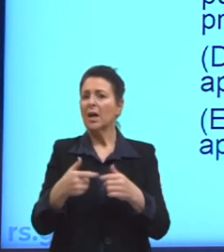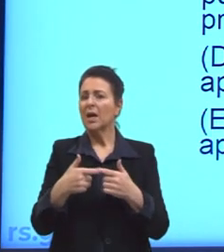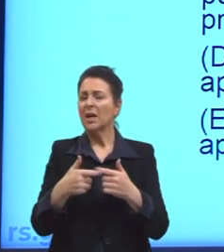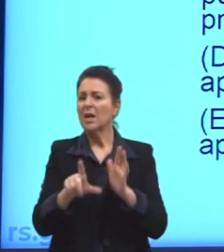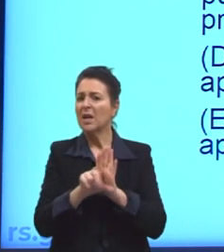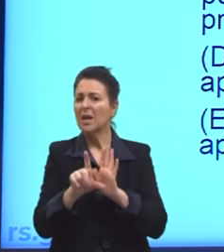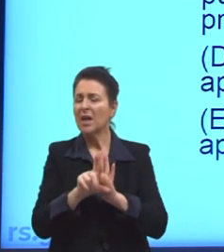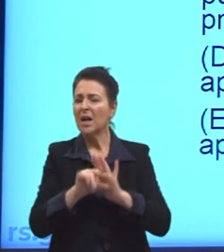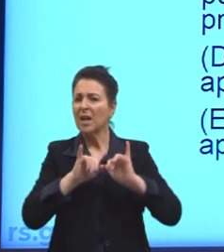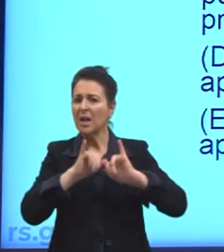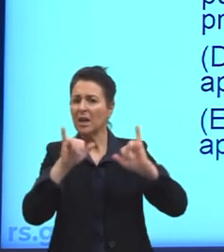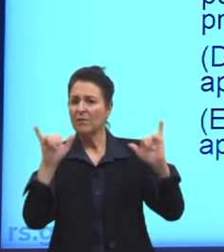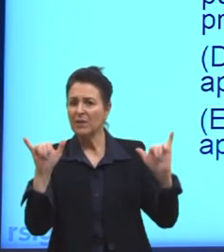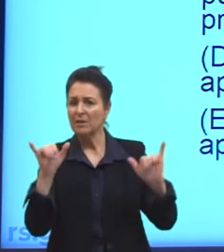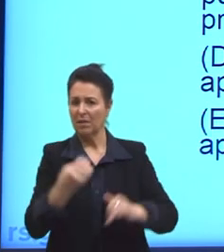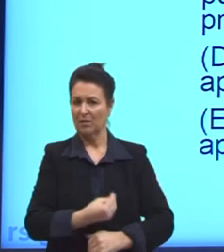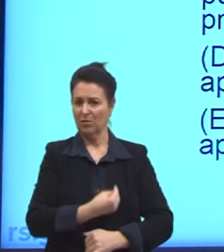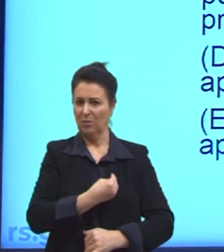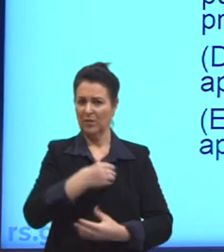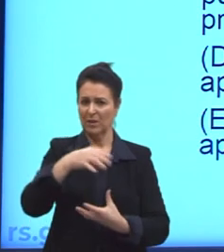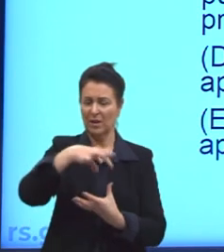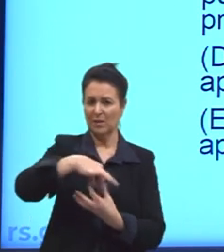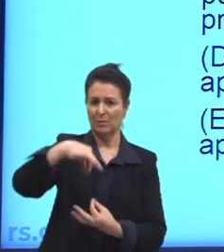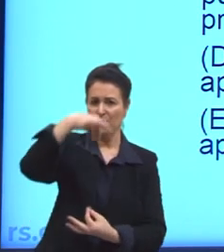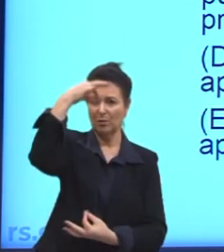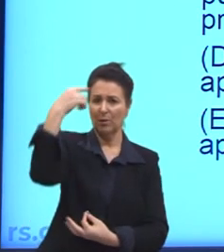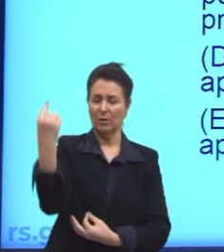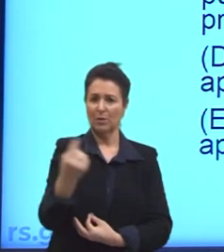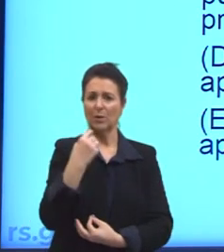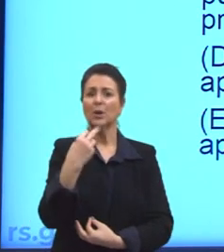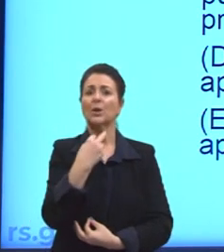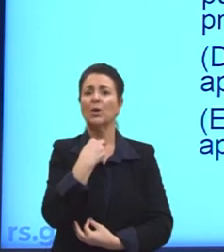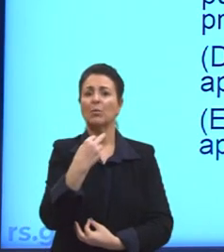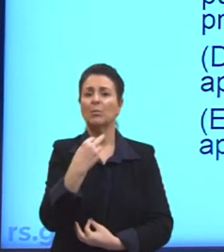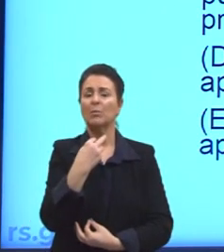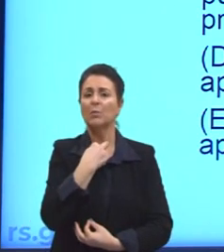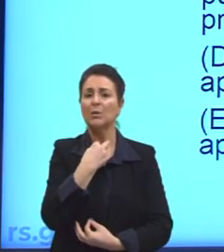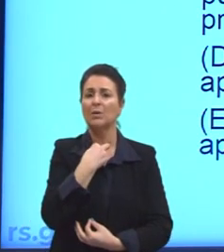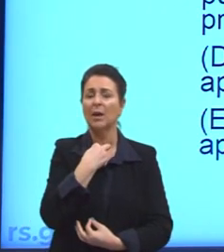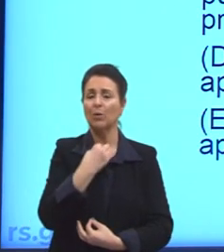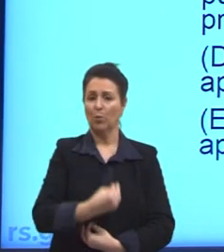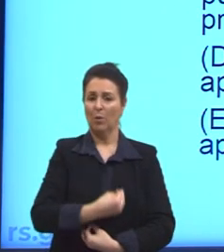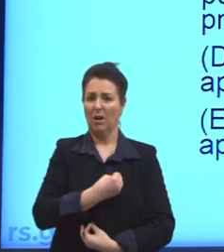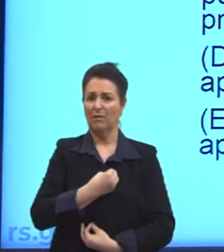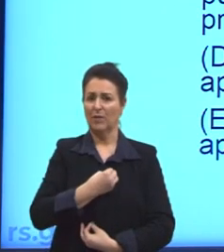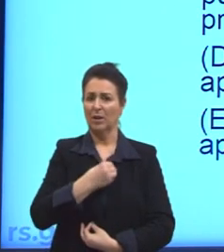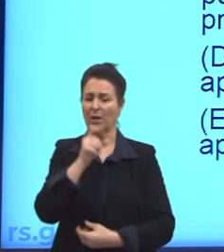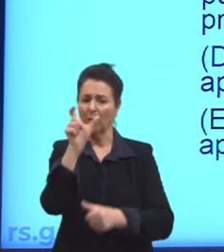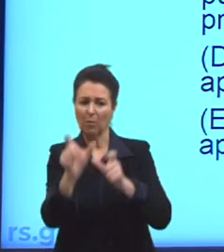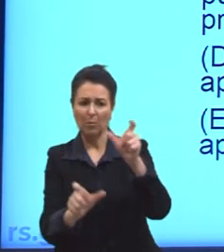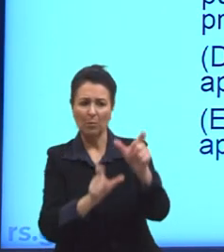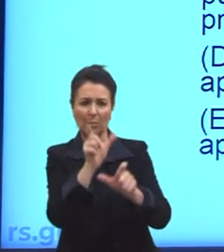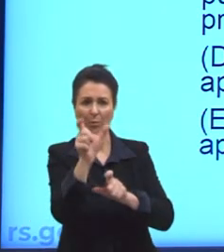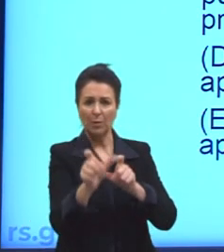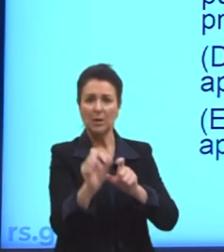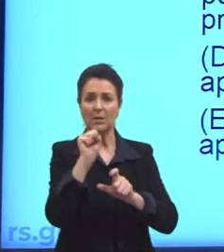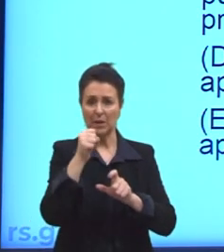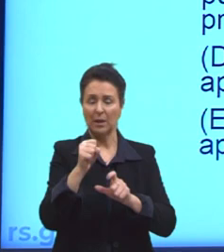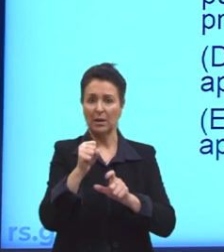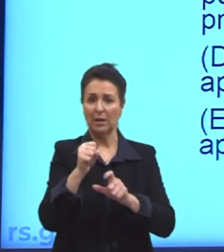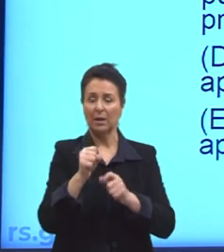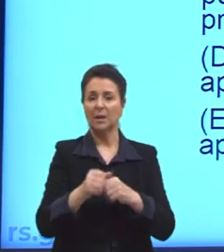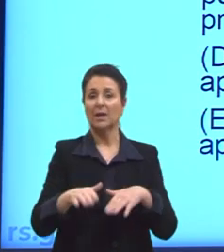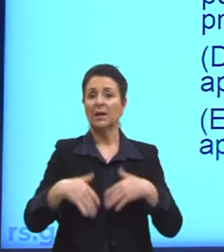que ela diz respeito apenas à vida espiritual individual não podendo determinar a vida pública senha determina a vida pública